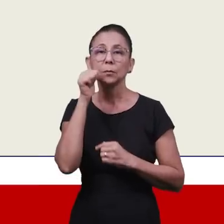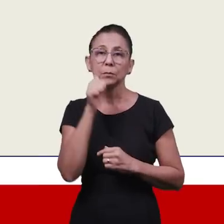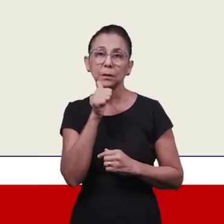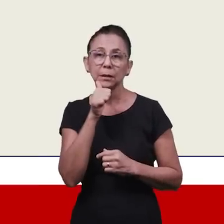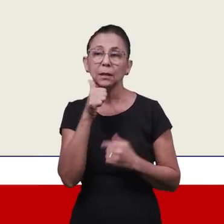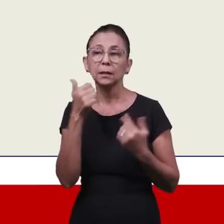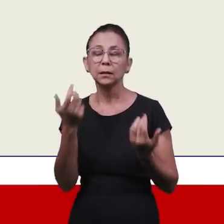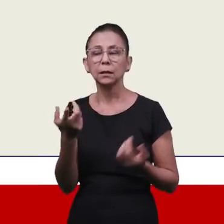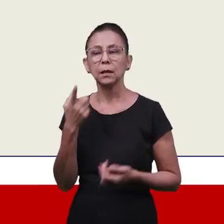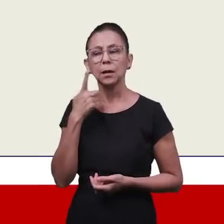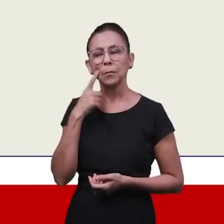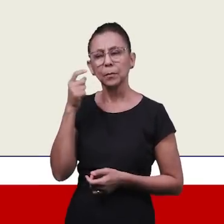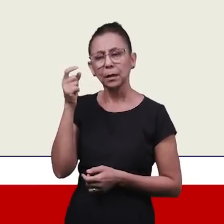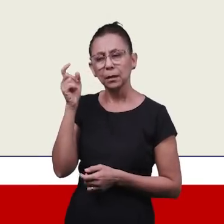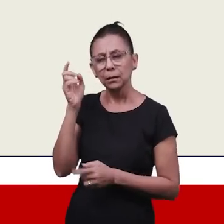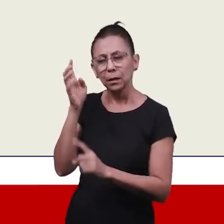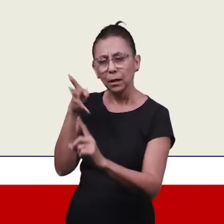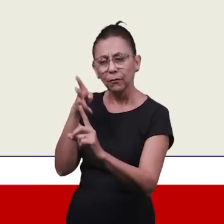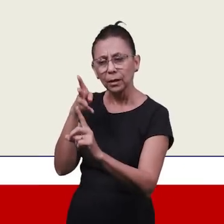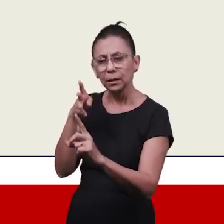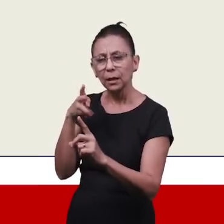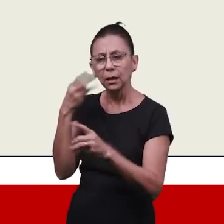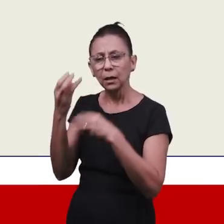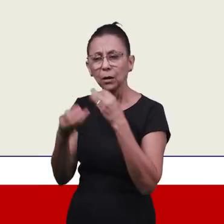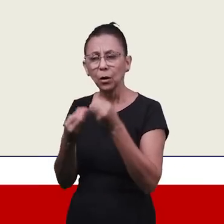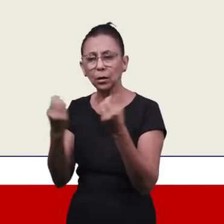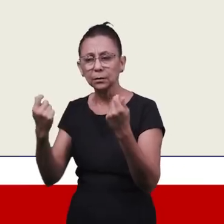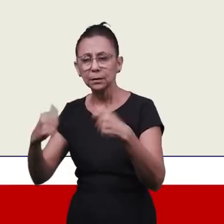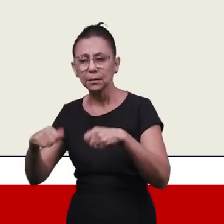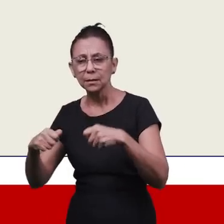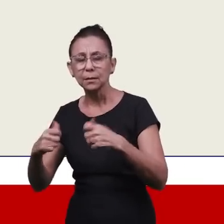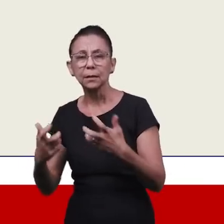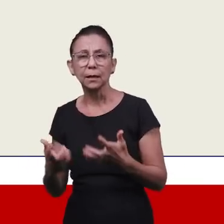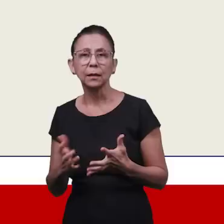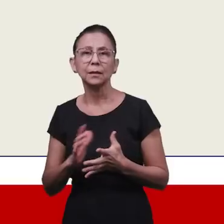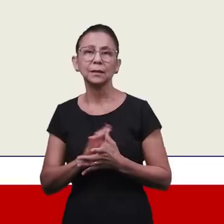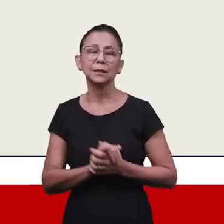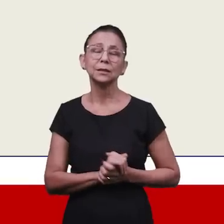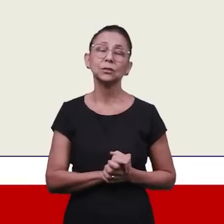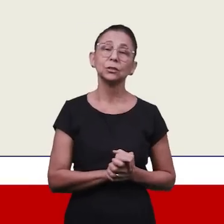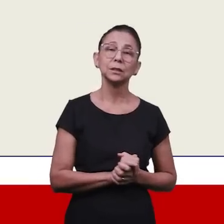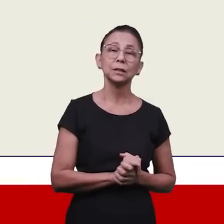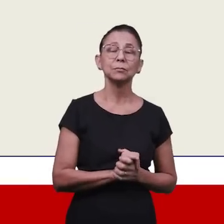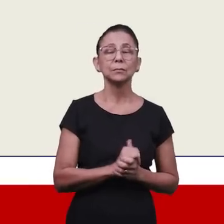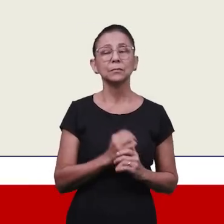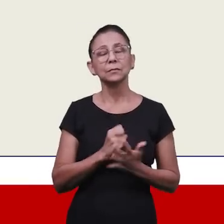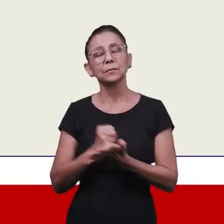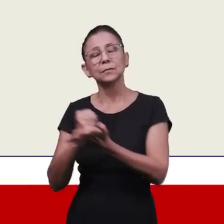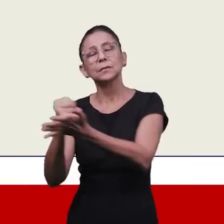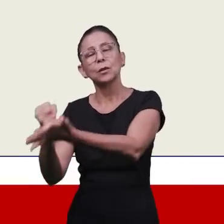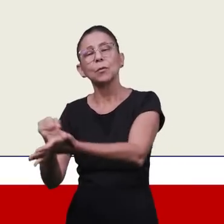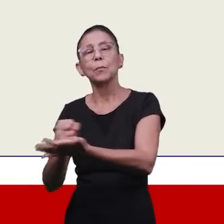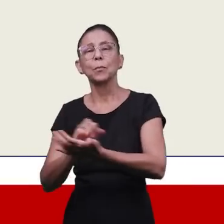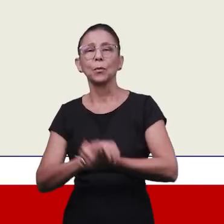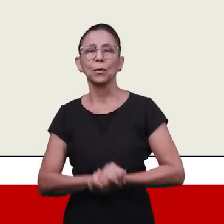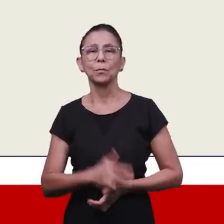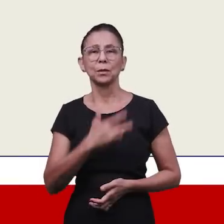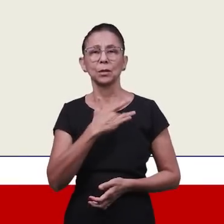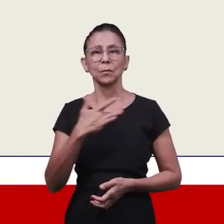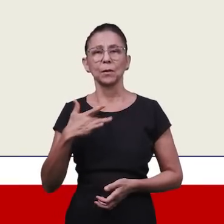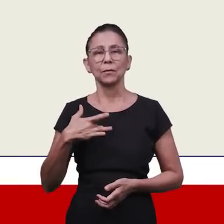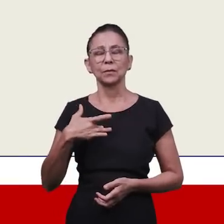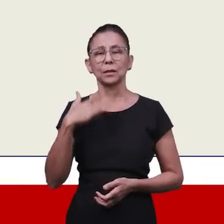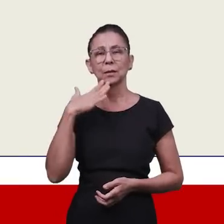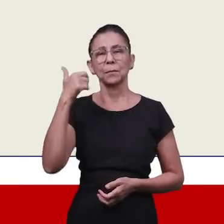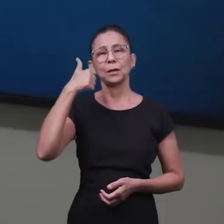questões físicas do idoso e devolverem ao idoso uma orientação, uma situação que melhore a sua qualidade de vida